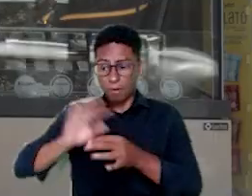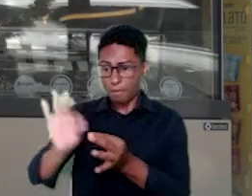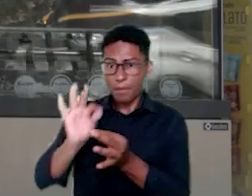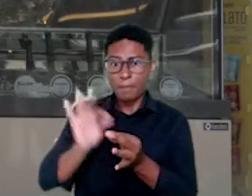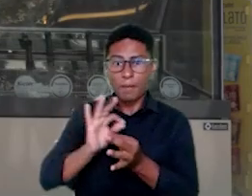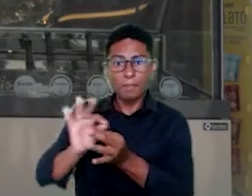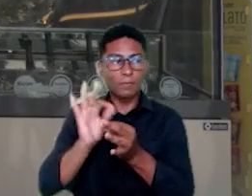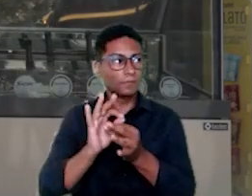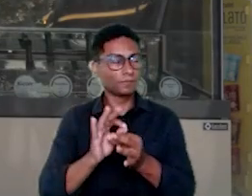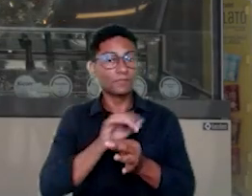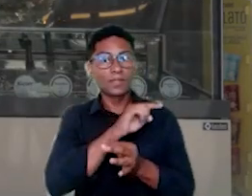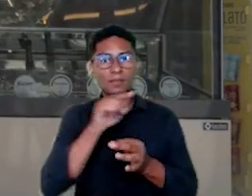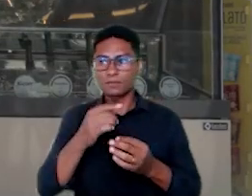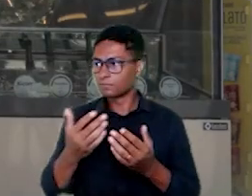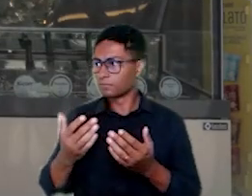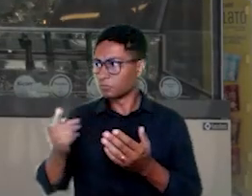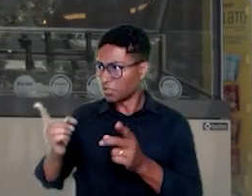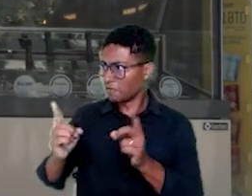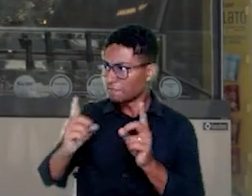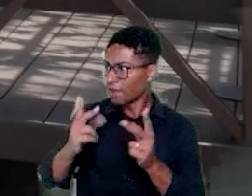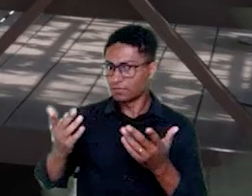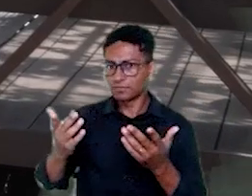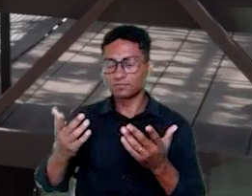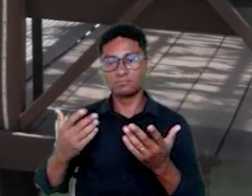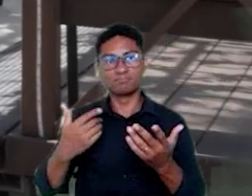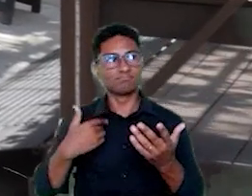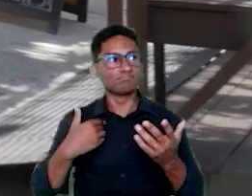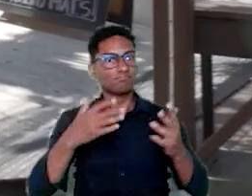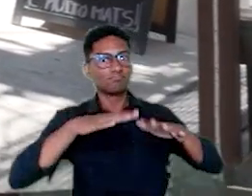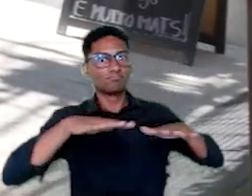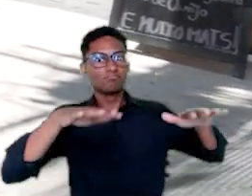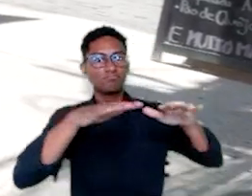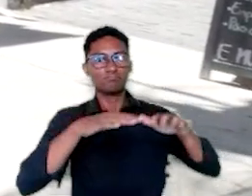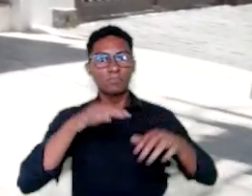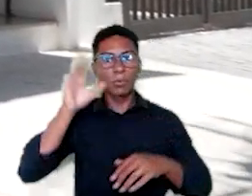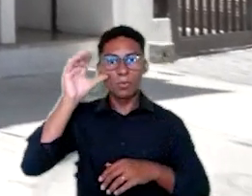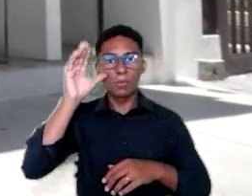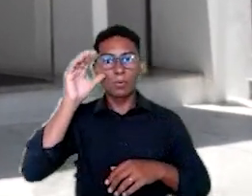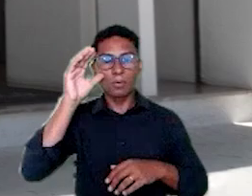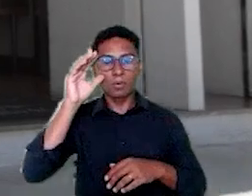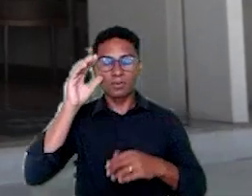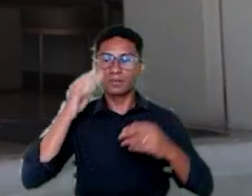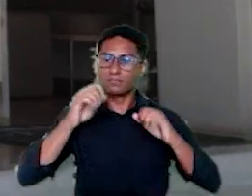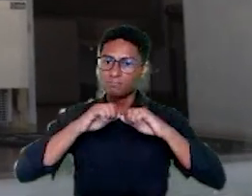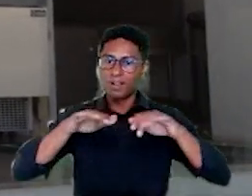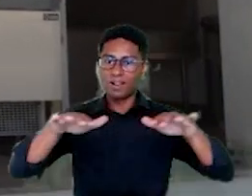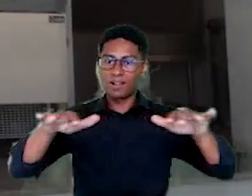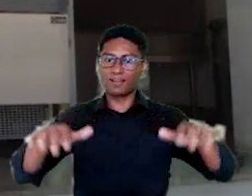E aquilo foi crescendo, né? A sementinha foi plantada.